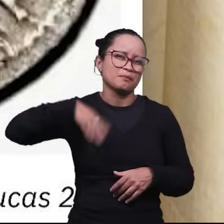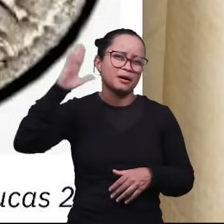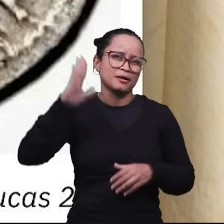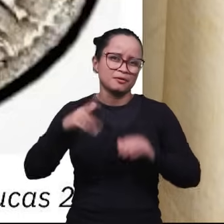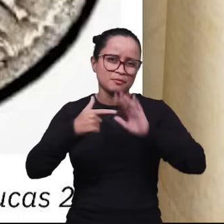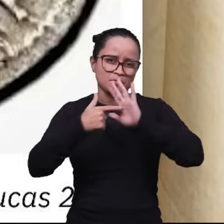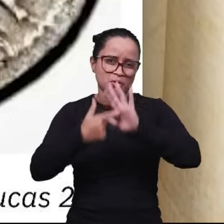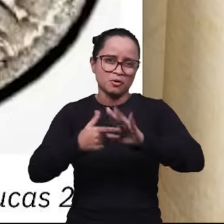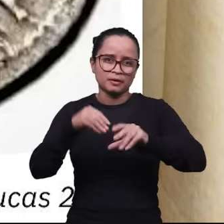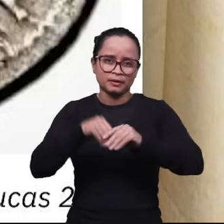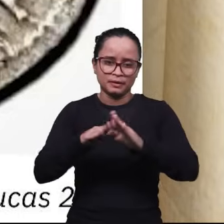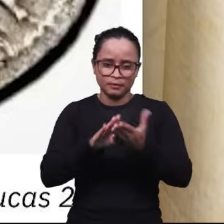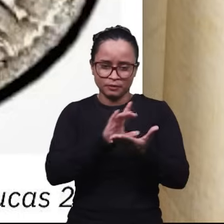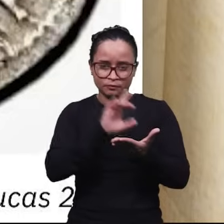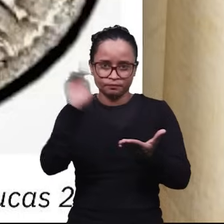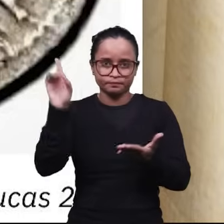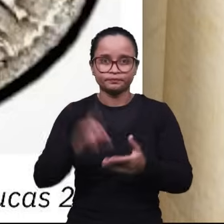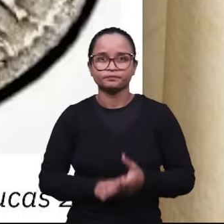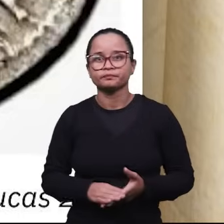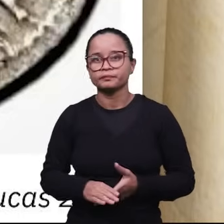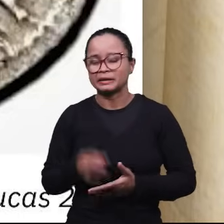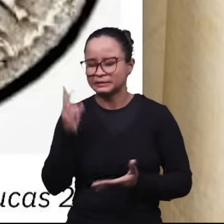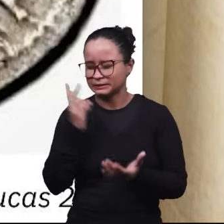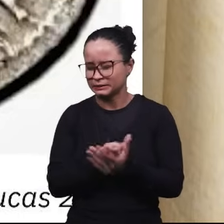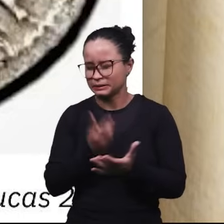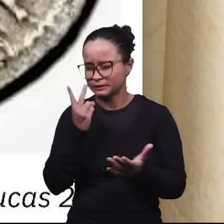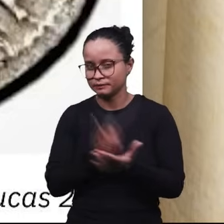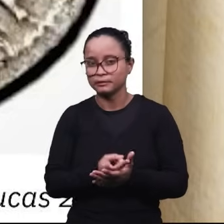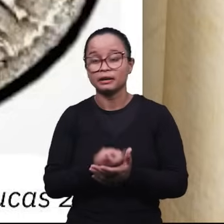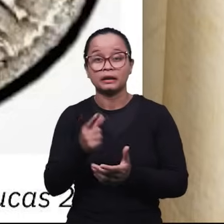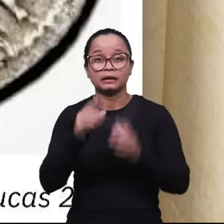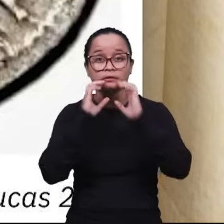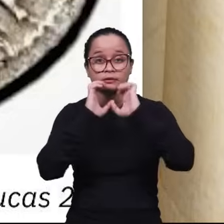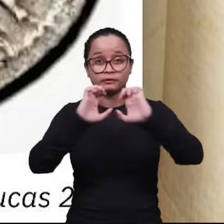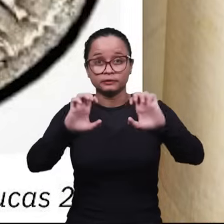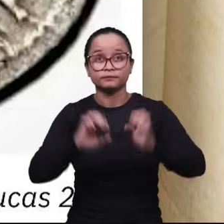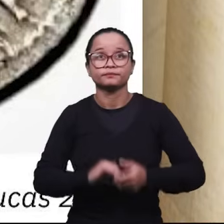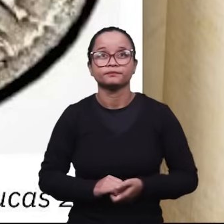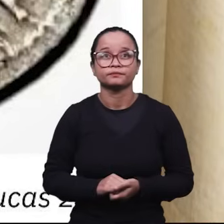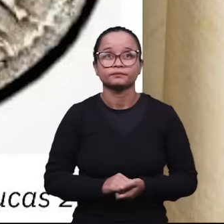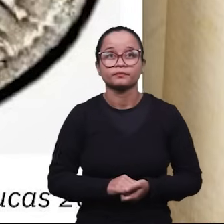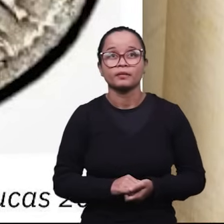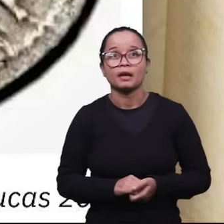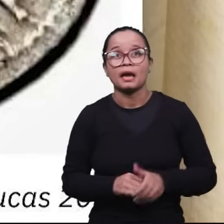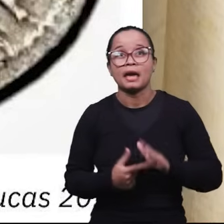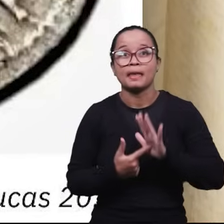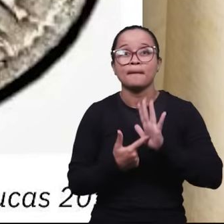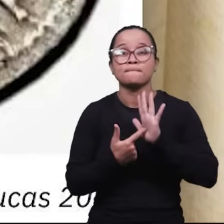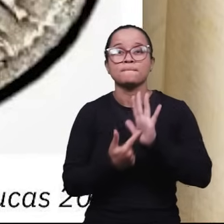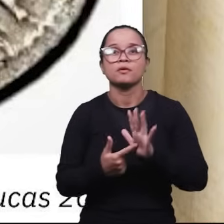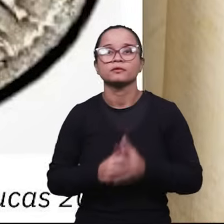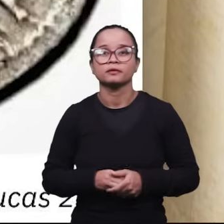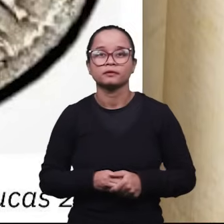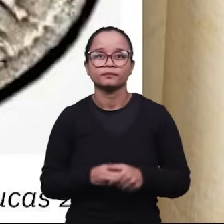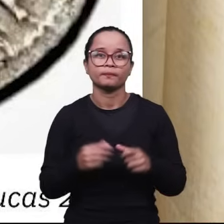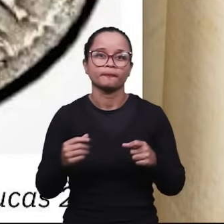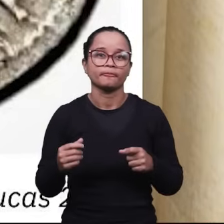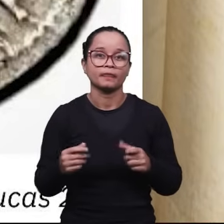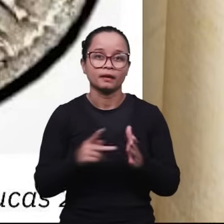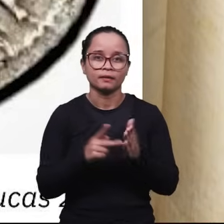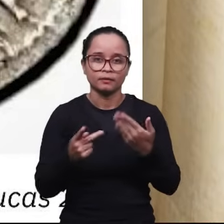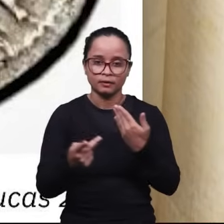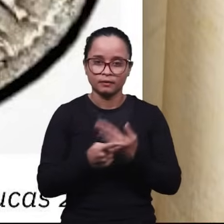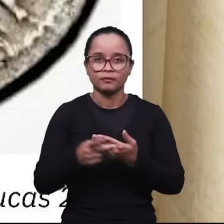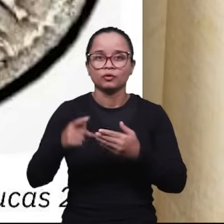Bíblia, com muita frequência nos evangelhos. Ela aparece na parábola dos trabalhadores